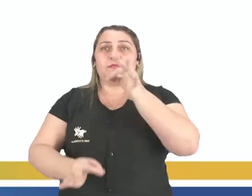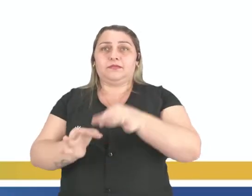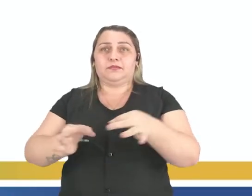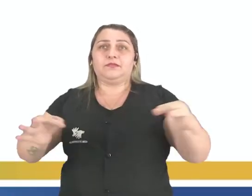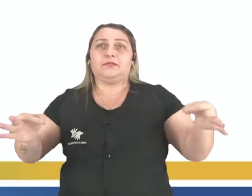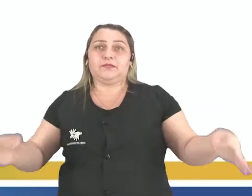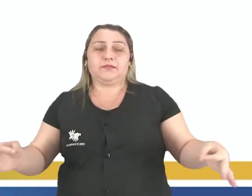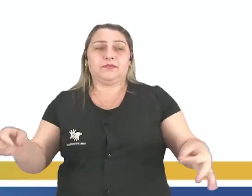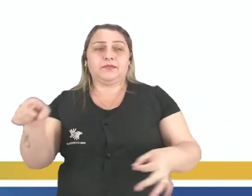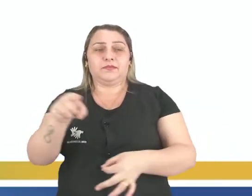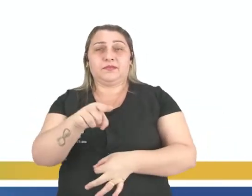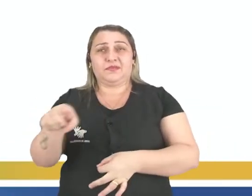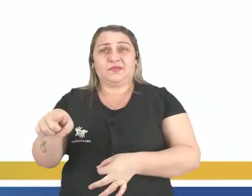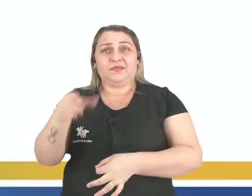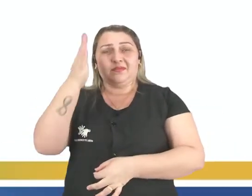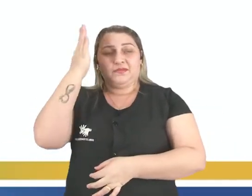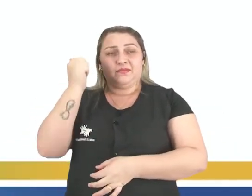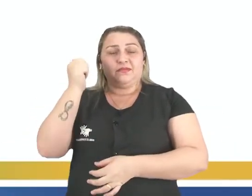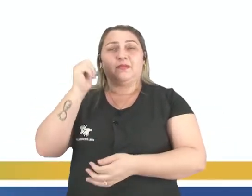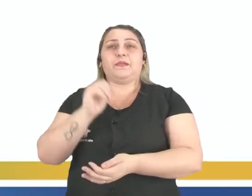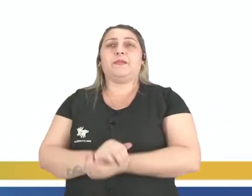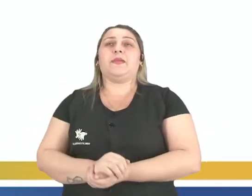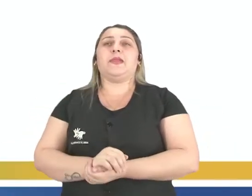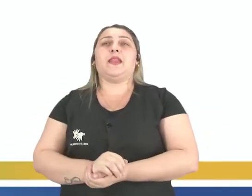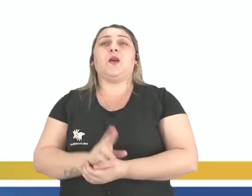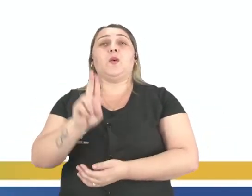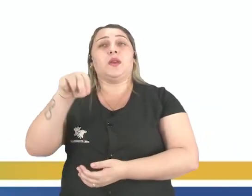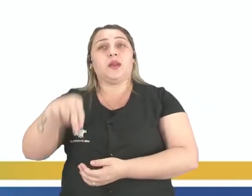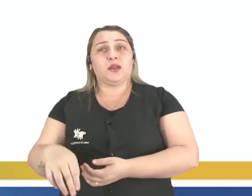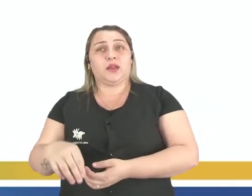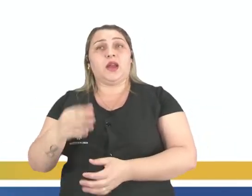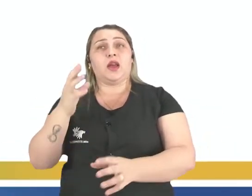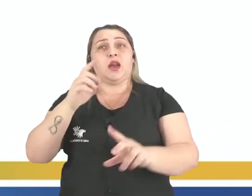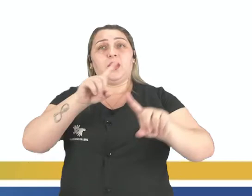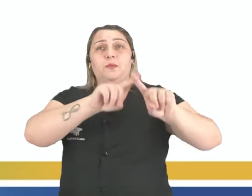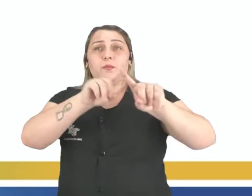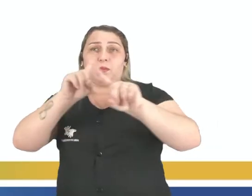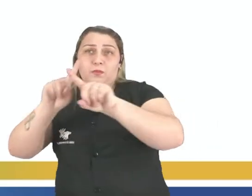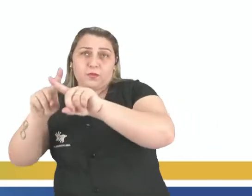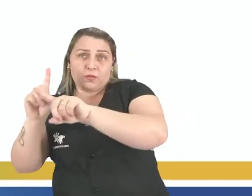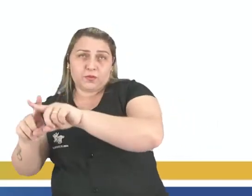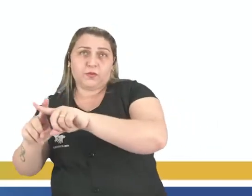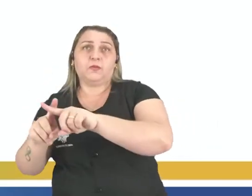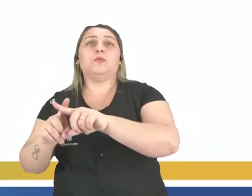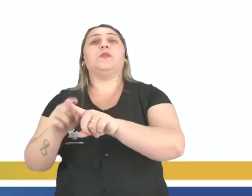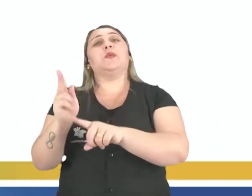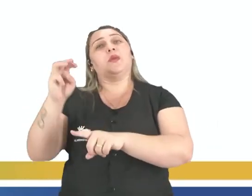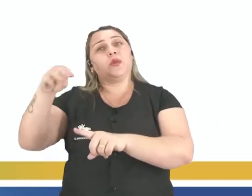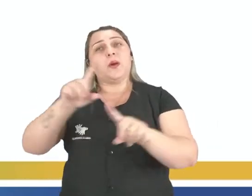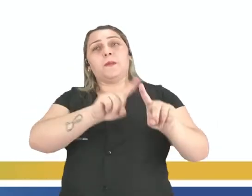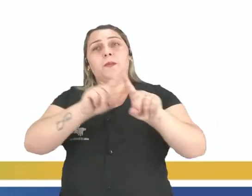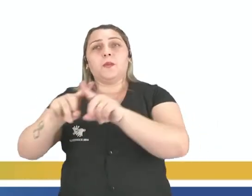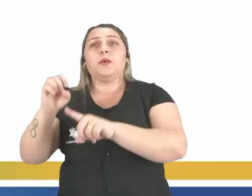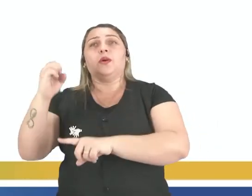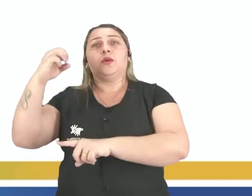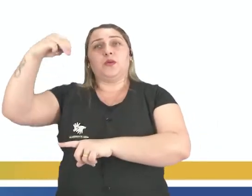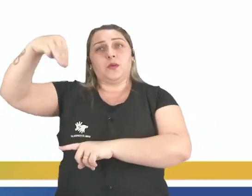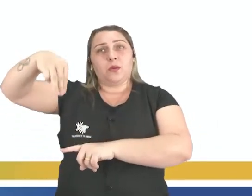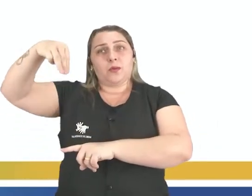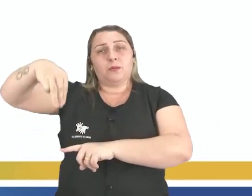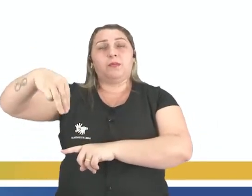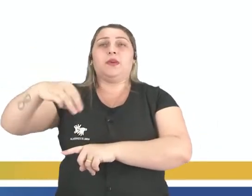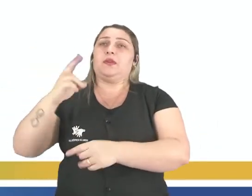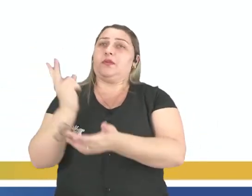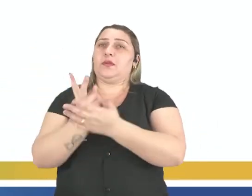por exemplo, você sabe que o metro é uma unidade múltipla do centímetro. O quilômetro é uma unidade múltipla do metro, né? A